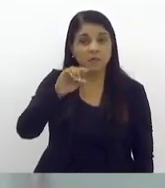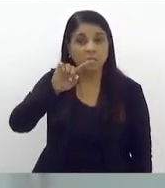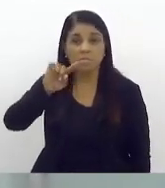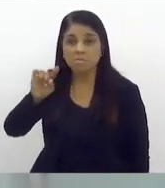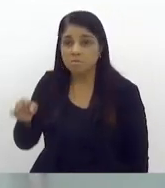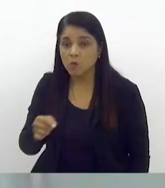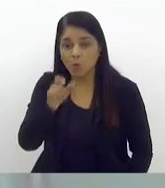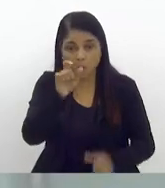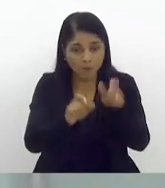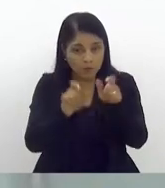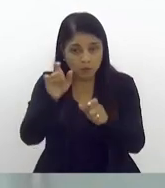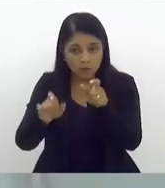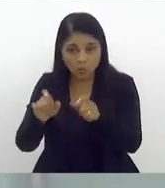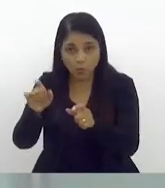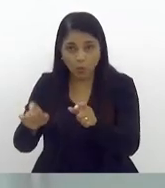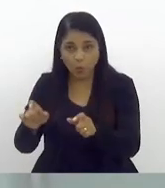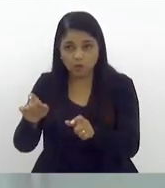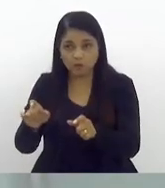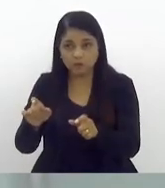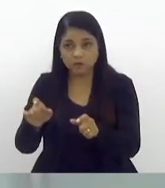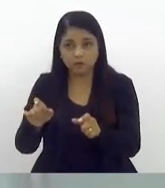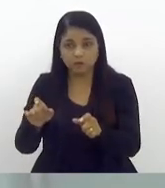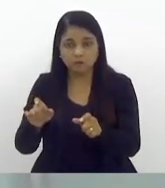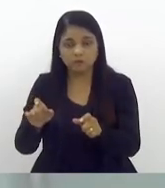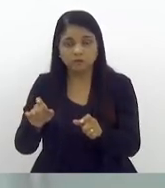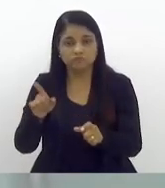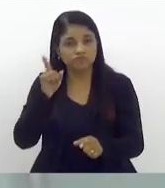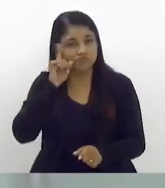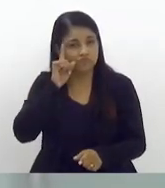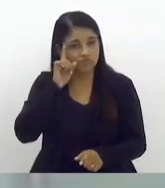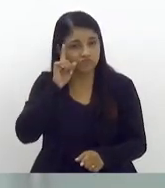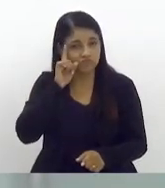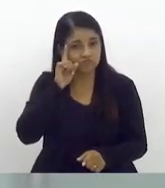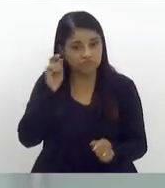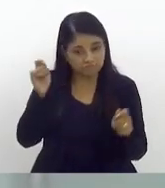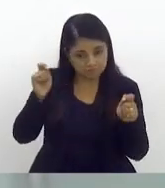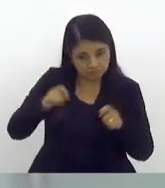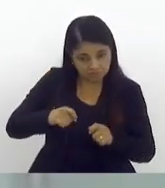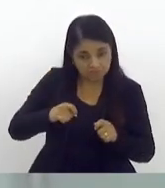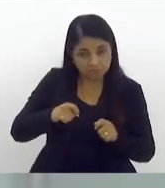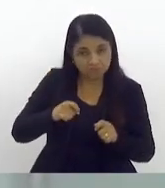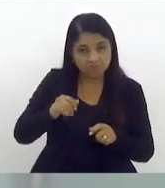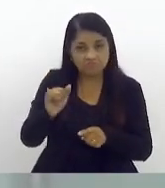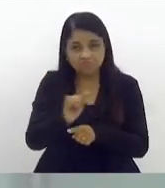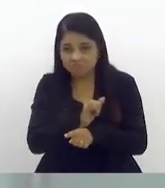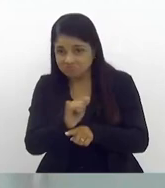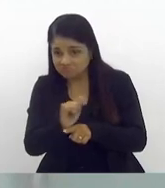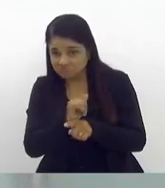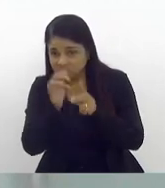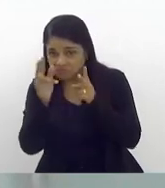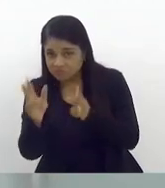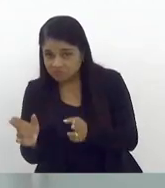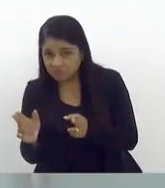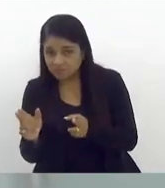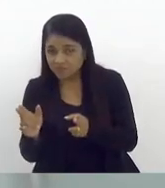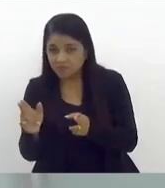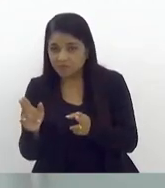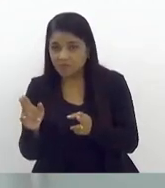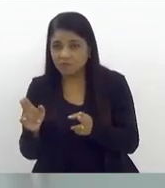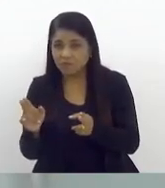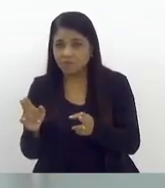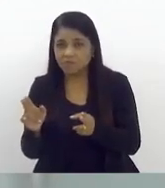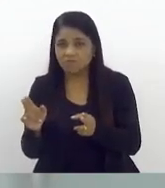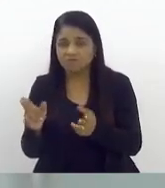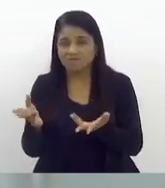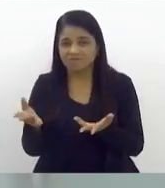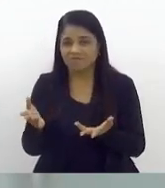dizendo isso, esse processo seria possível, do seu ponto de vista